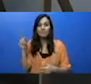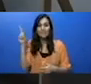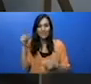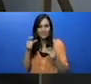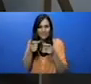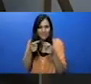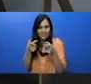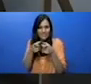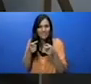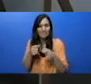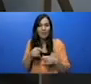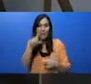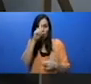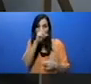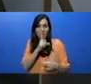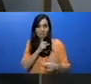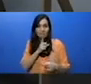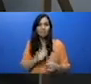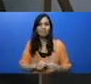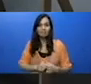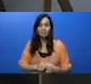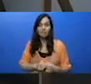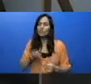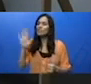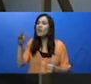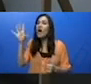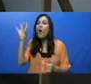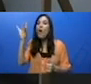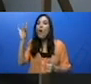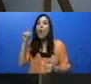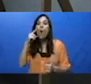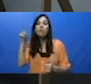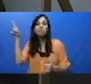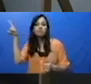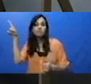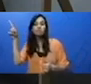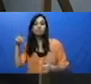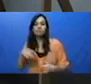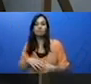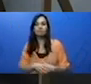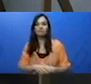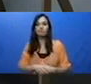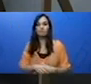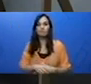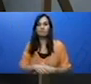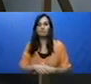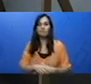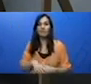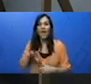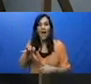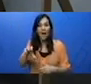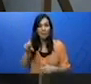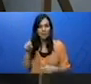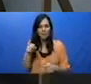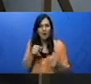aqui, certo? Eu colei algumas aqui na lousa para mostrar para vocês. Vocês vão pegar as